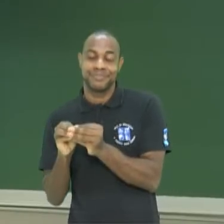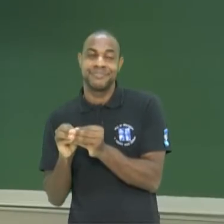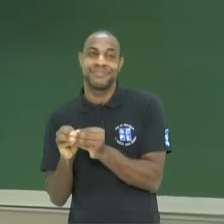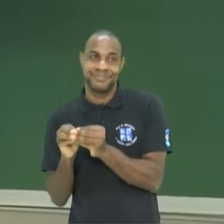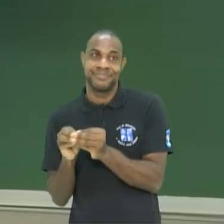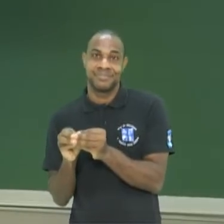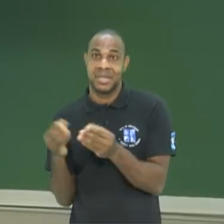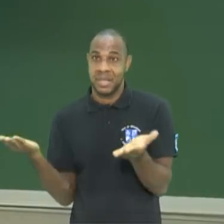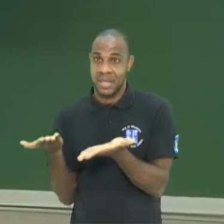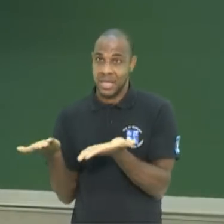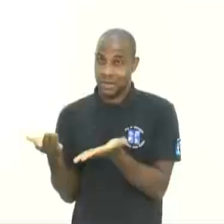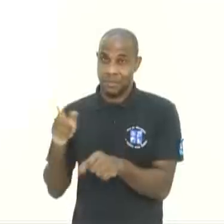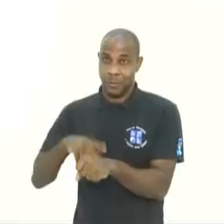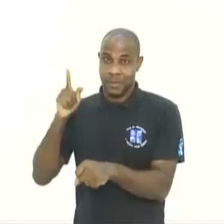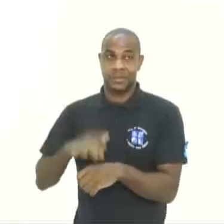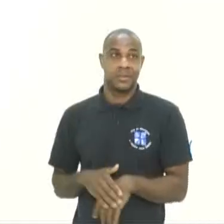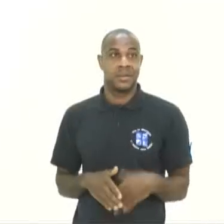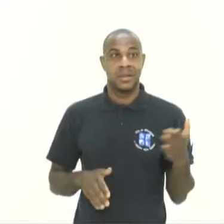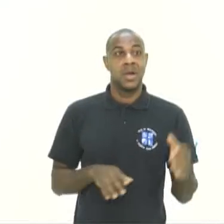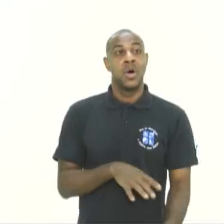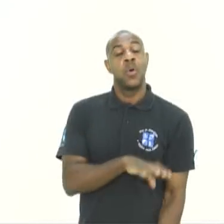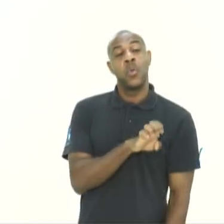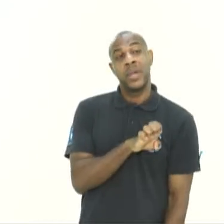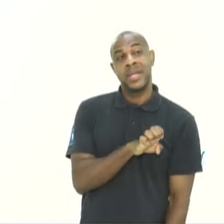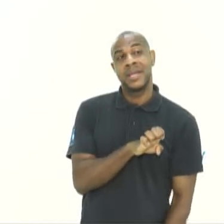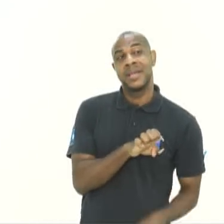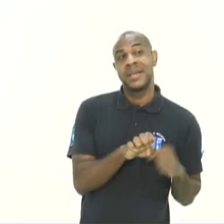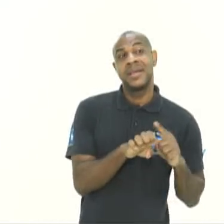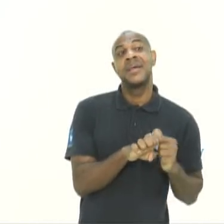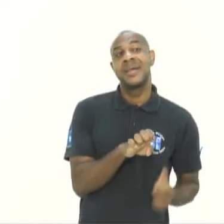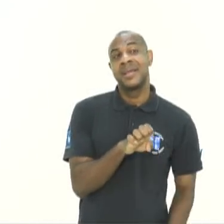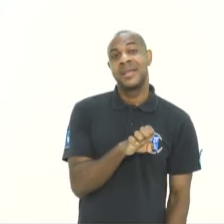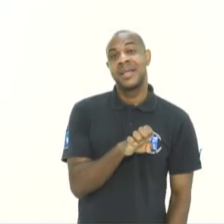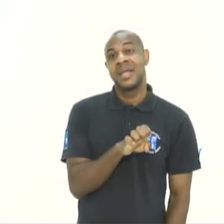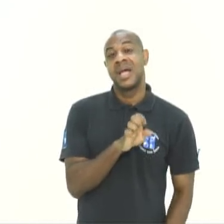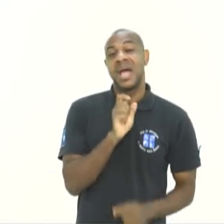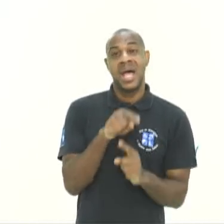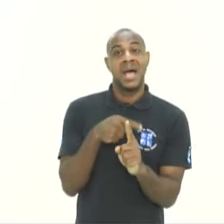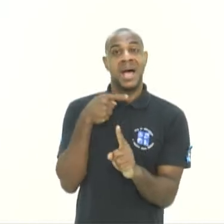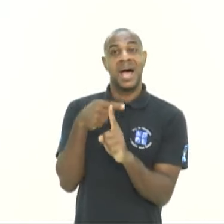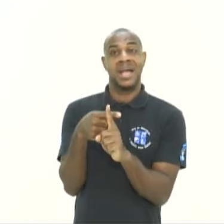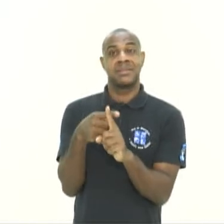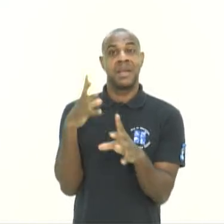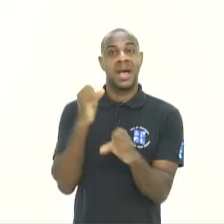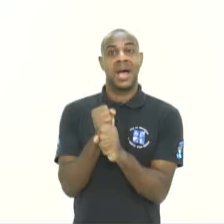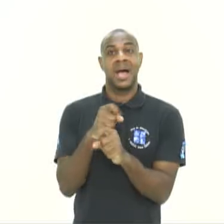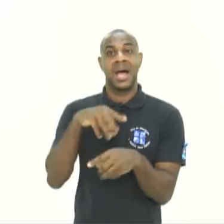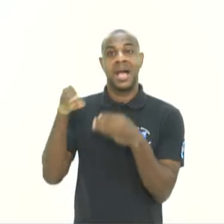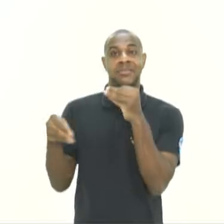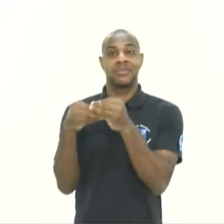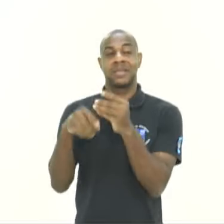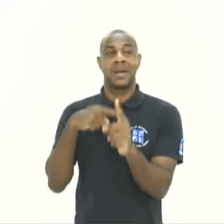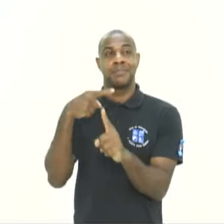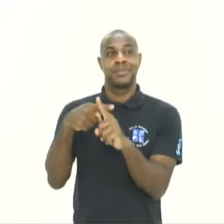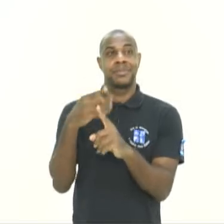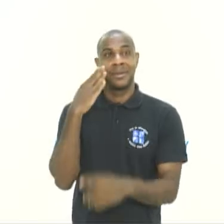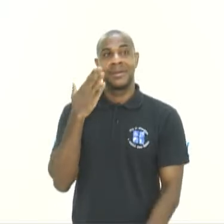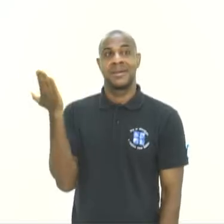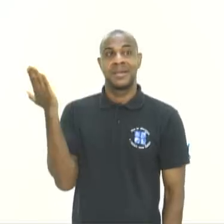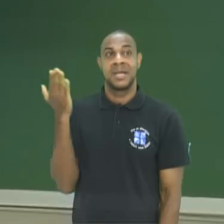nesse momento. O e, ele possui um sentido de adição, vai adicionar alguma coisa. Olha